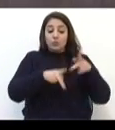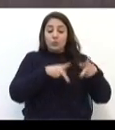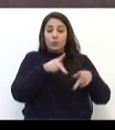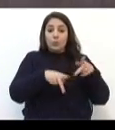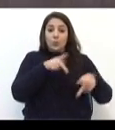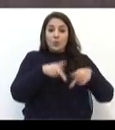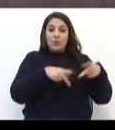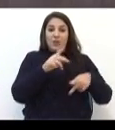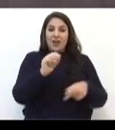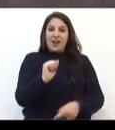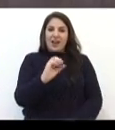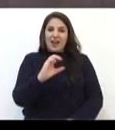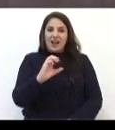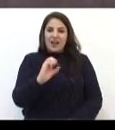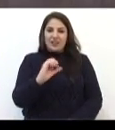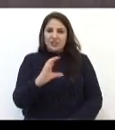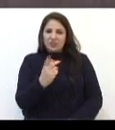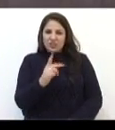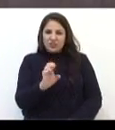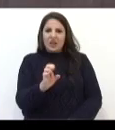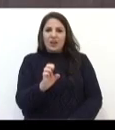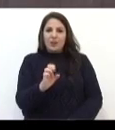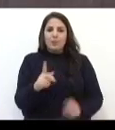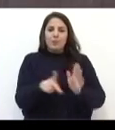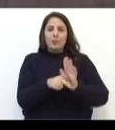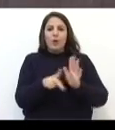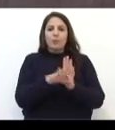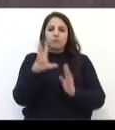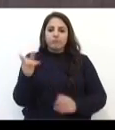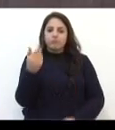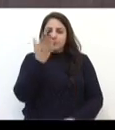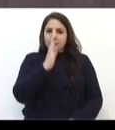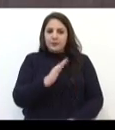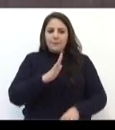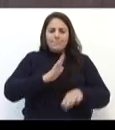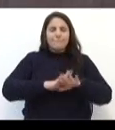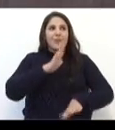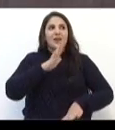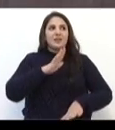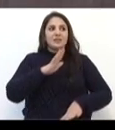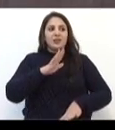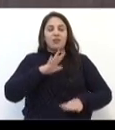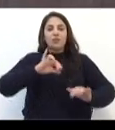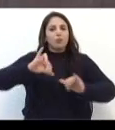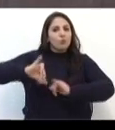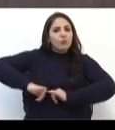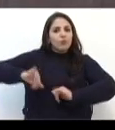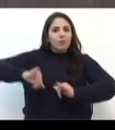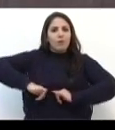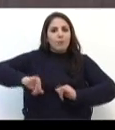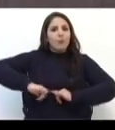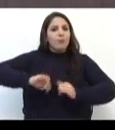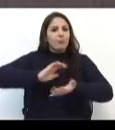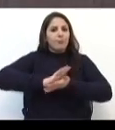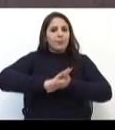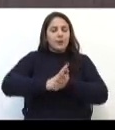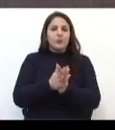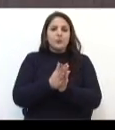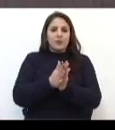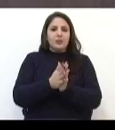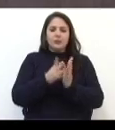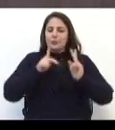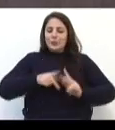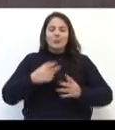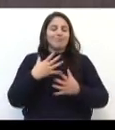povo do axé, de religiões de matriz afro-brasileiros, o qual somos mais vítima desse infeliz processo